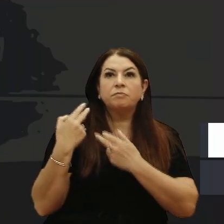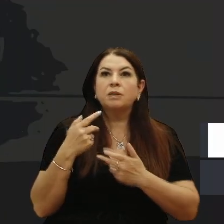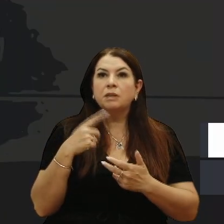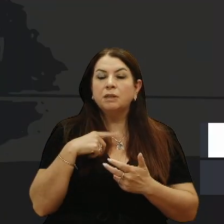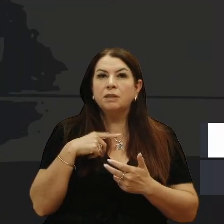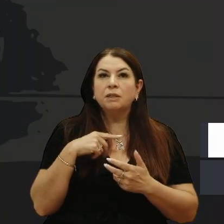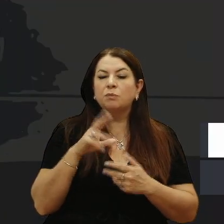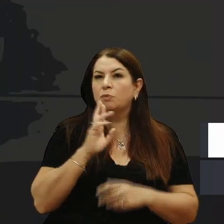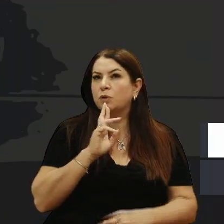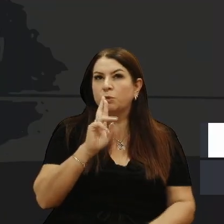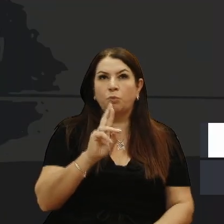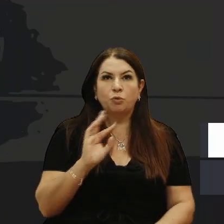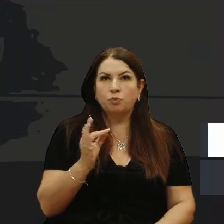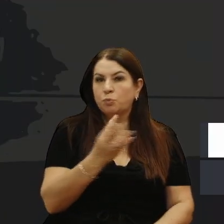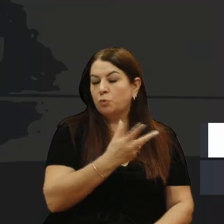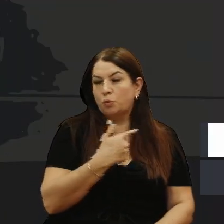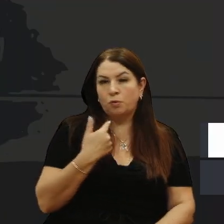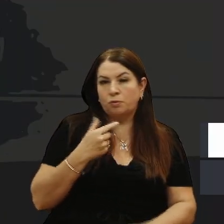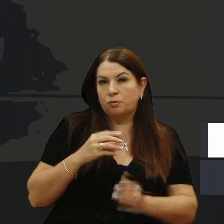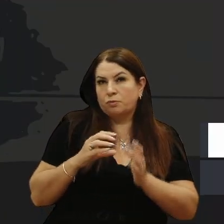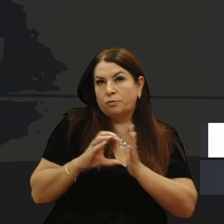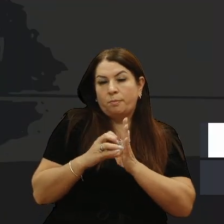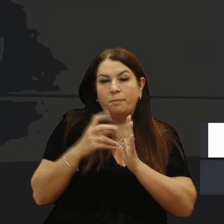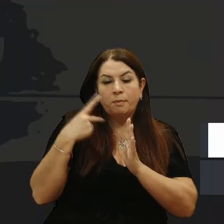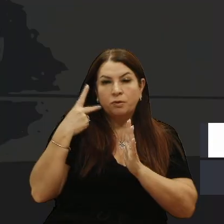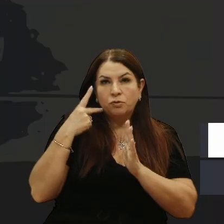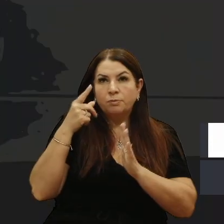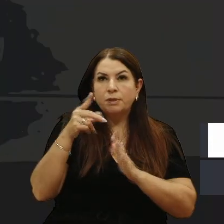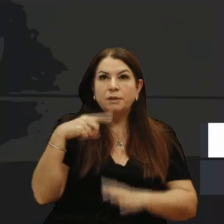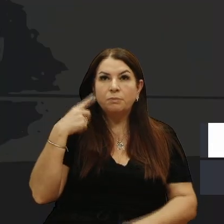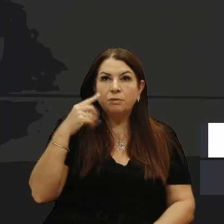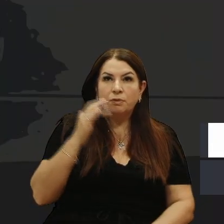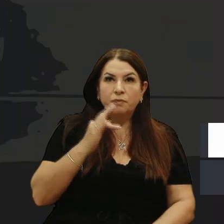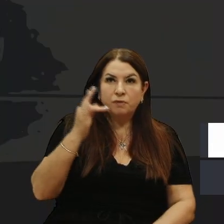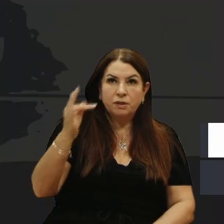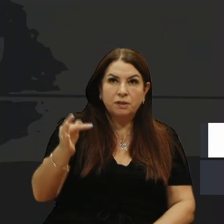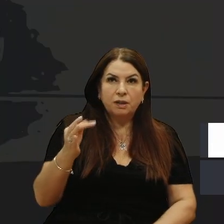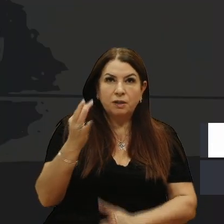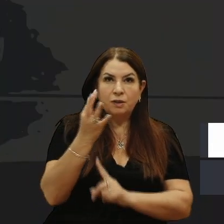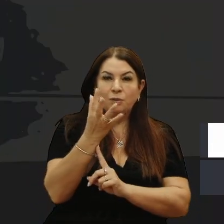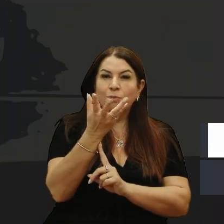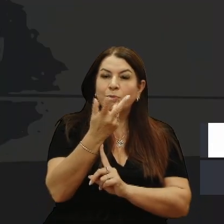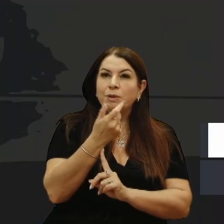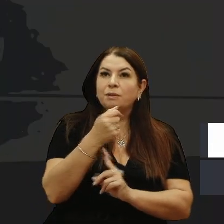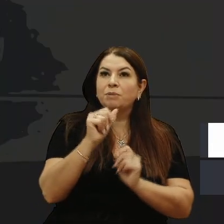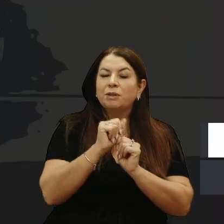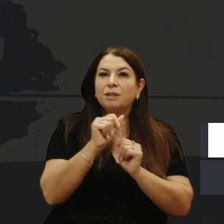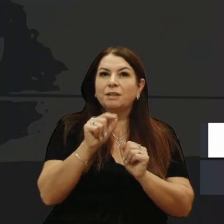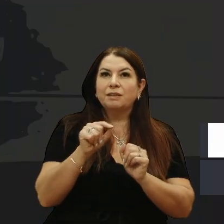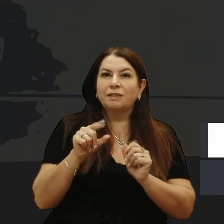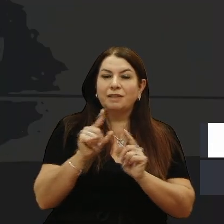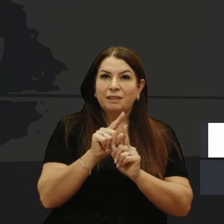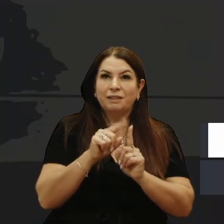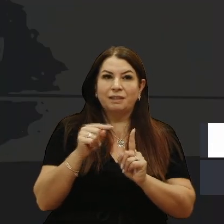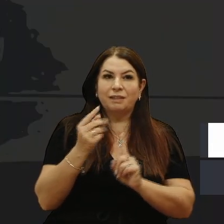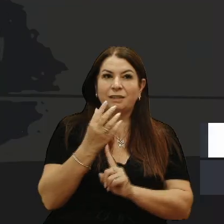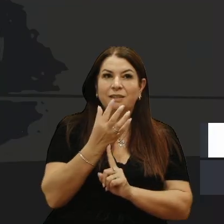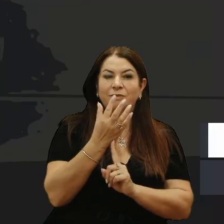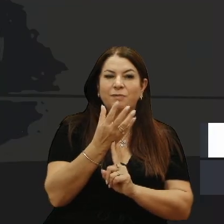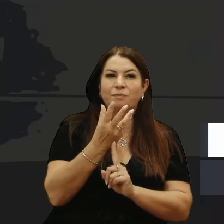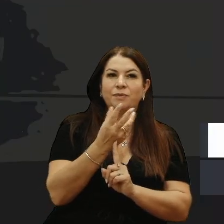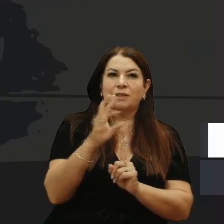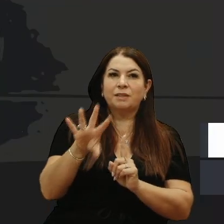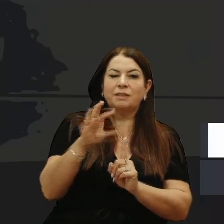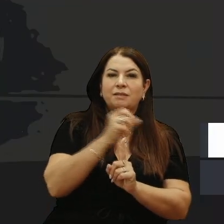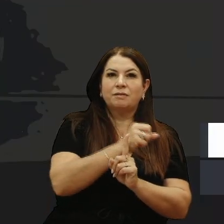gente não responde por todo mundo dos nossos partidos. Mas esse deputado federal do Republicanos que tem atacado os vereadores